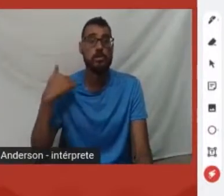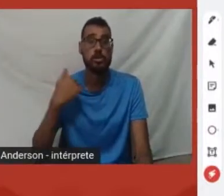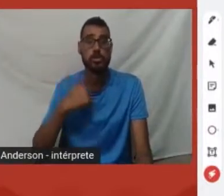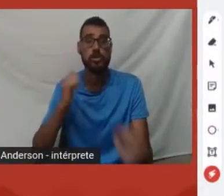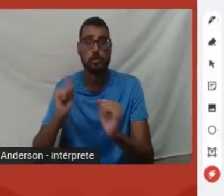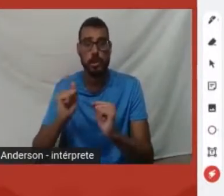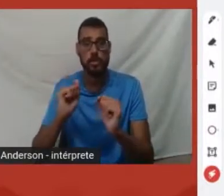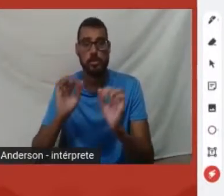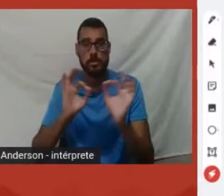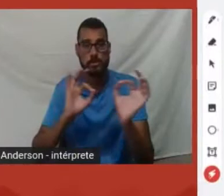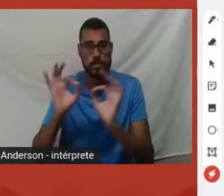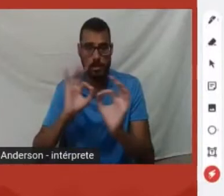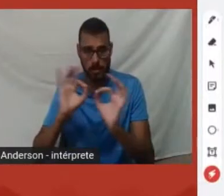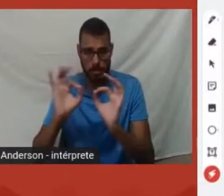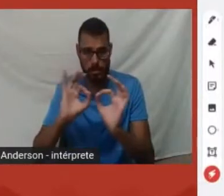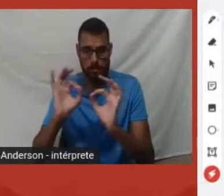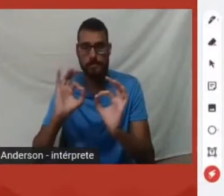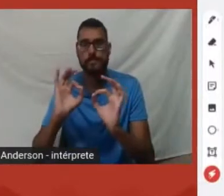penúltima